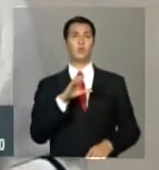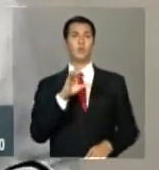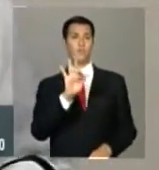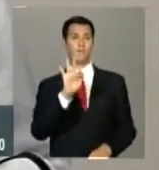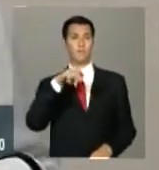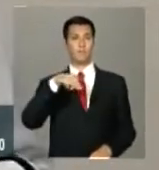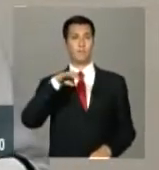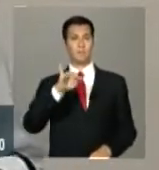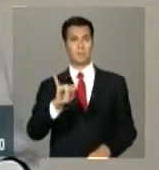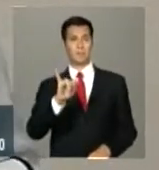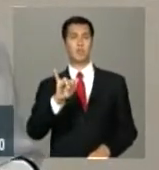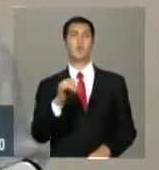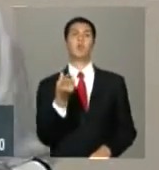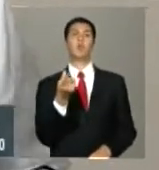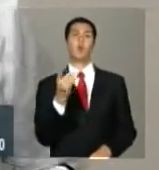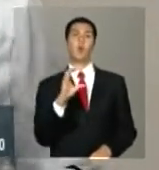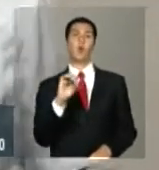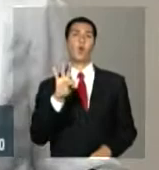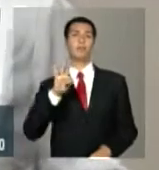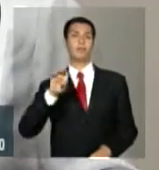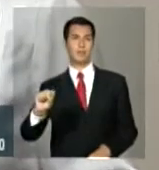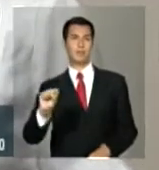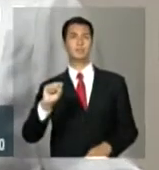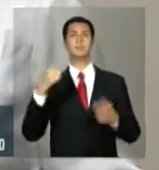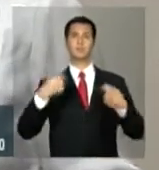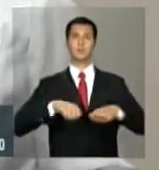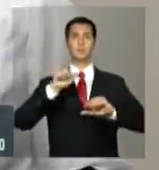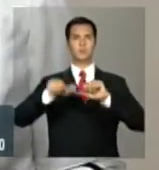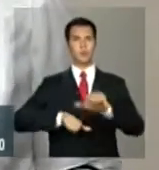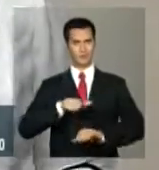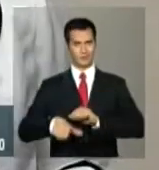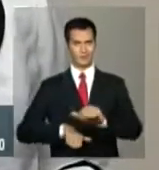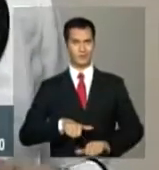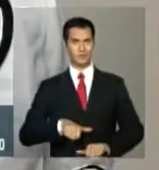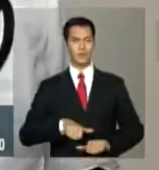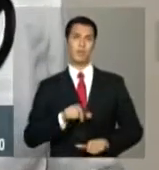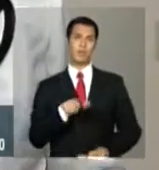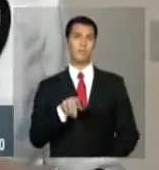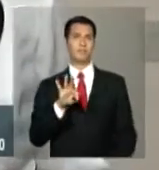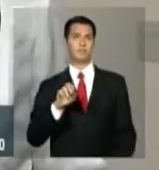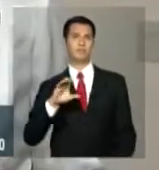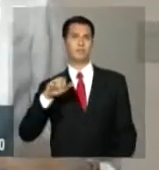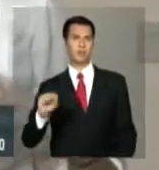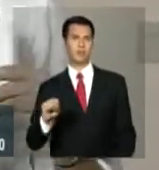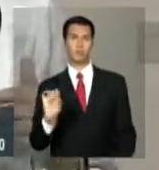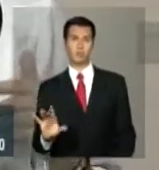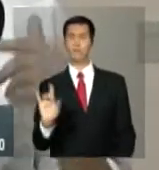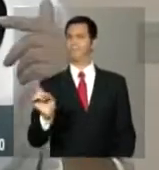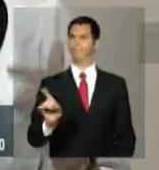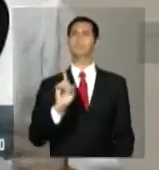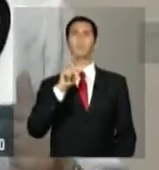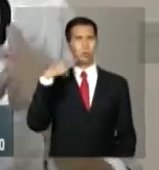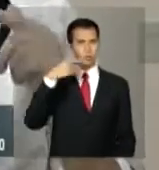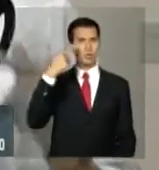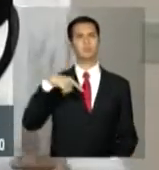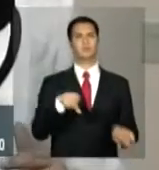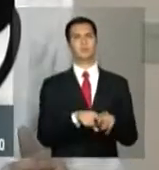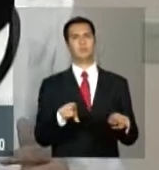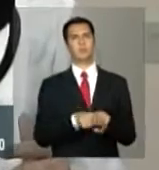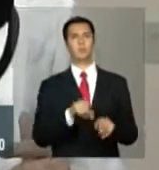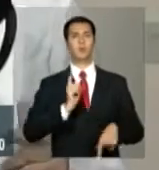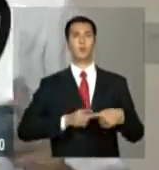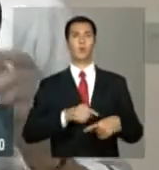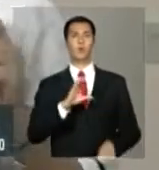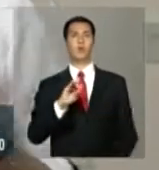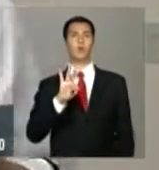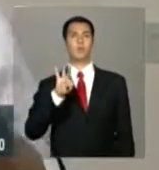Fundo Monetário. Ela não é apenas uma questão técnica, é uma questão política. Por quê? Porque a representação das